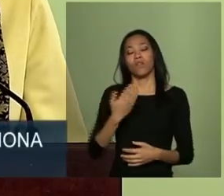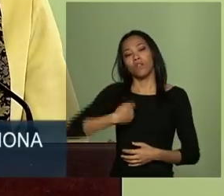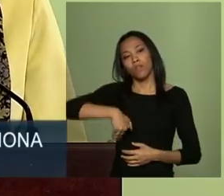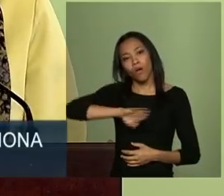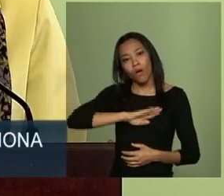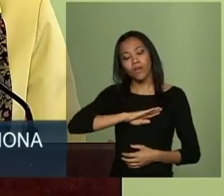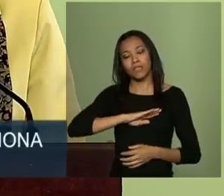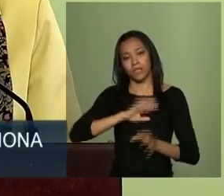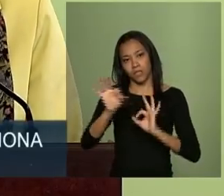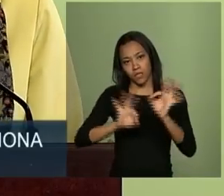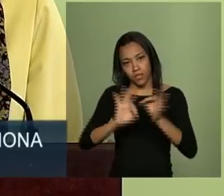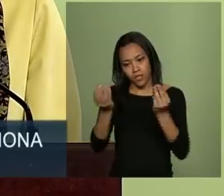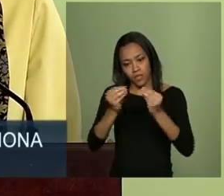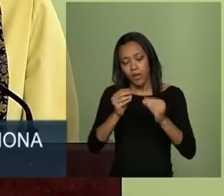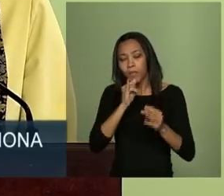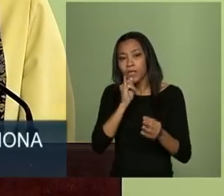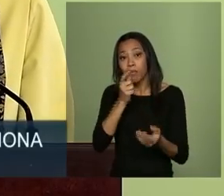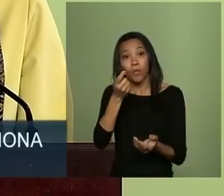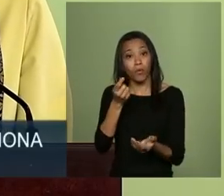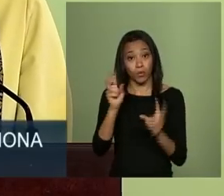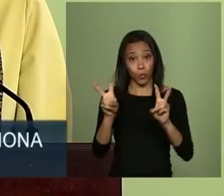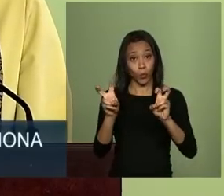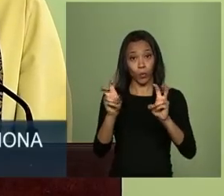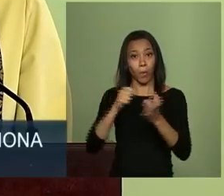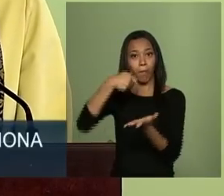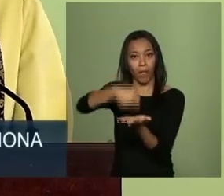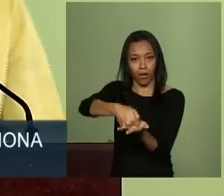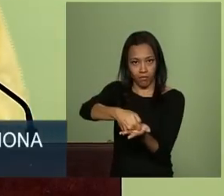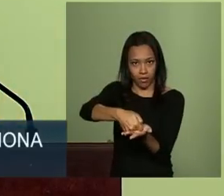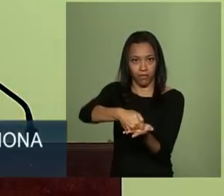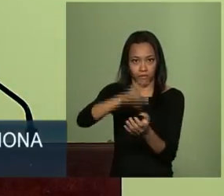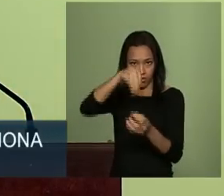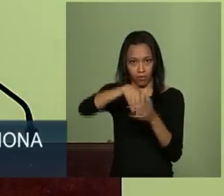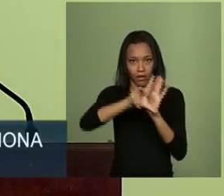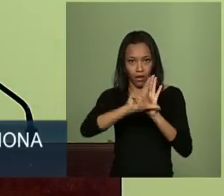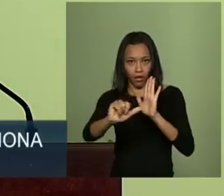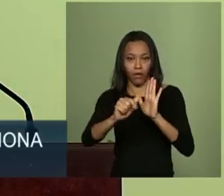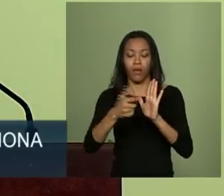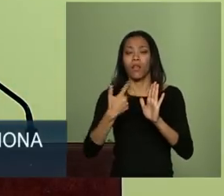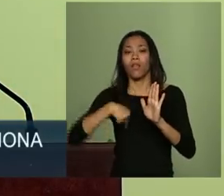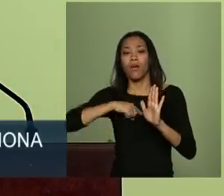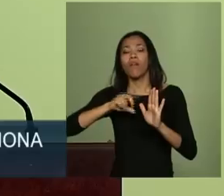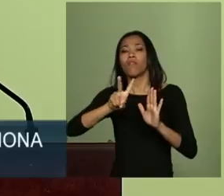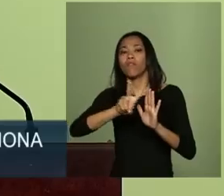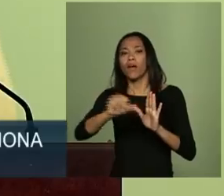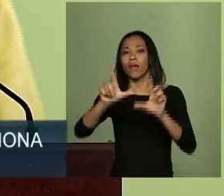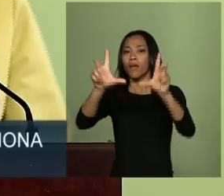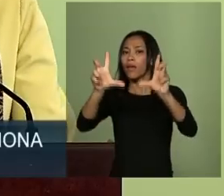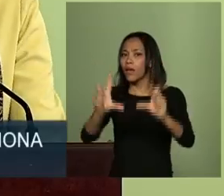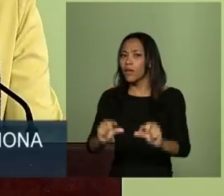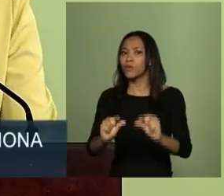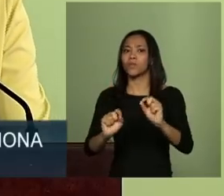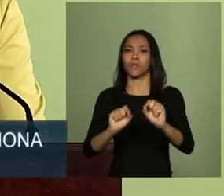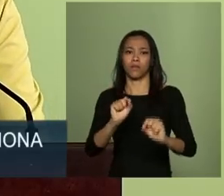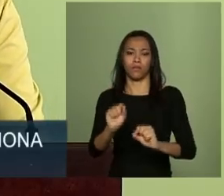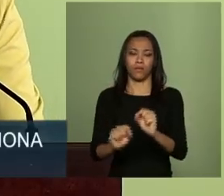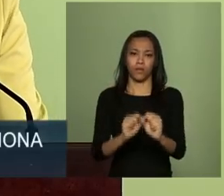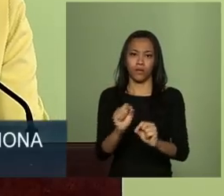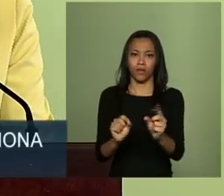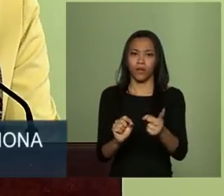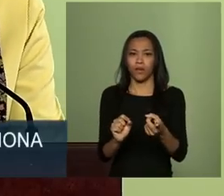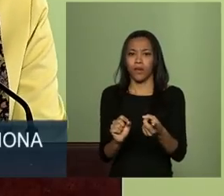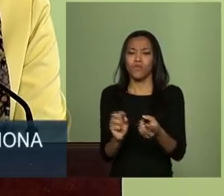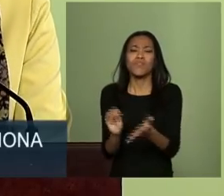patamares mais justos de pagamento, por exemplo. Nós vamos reduzir as